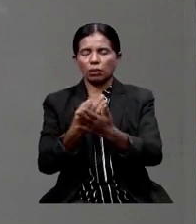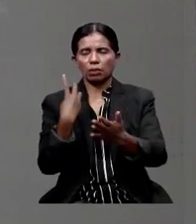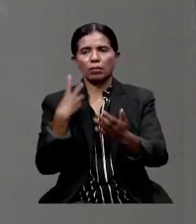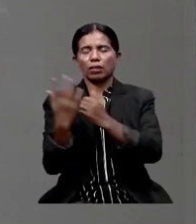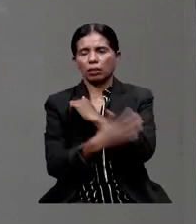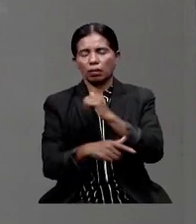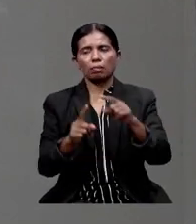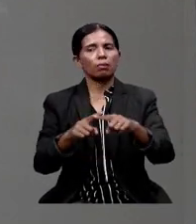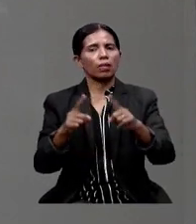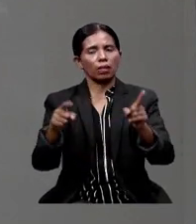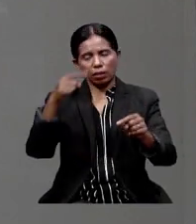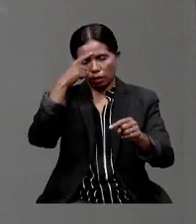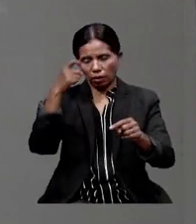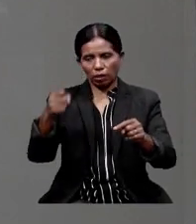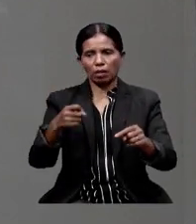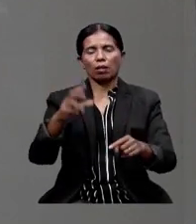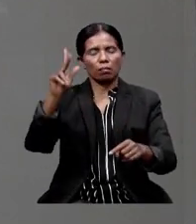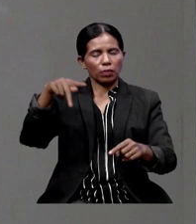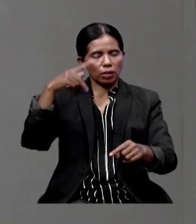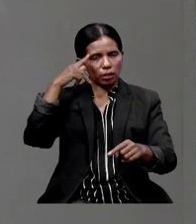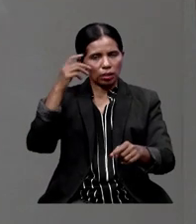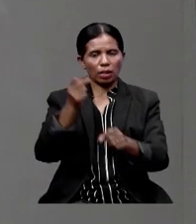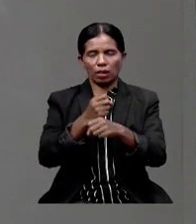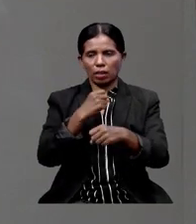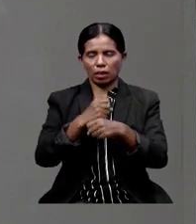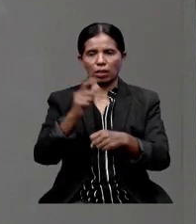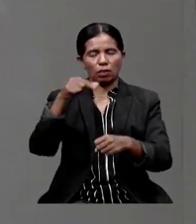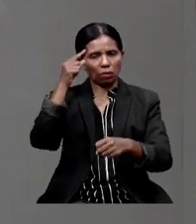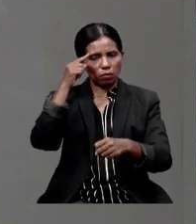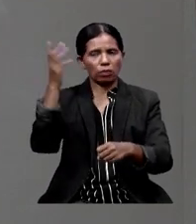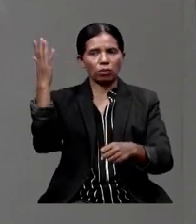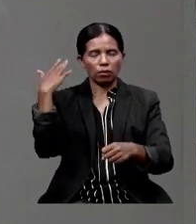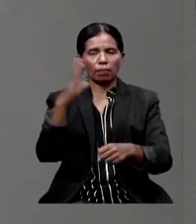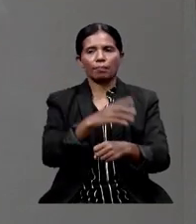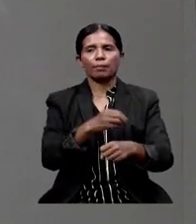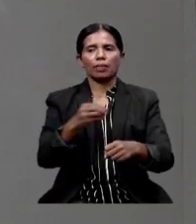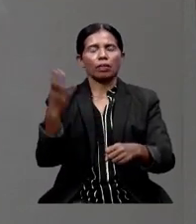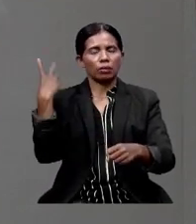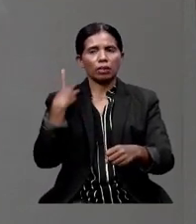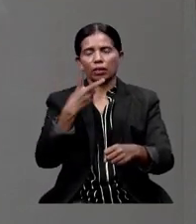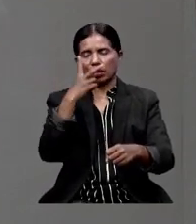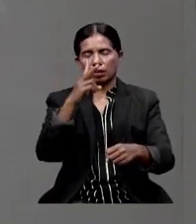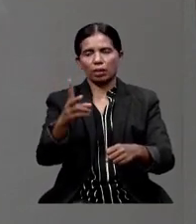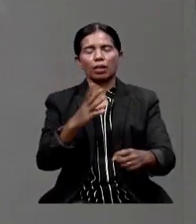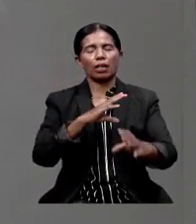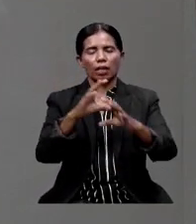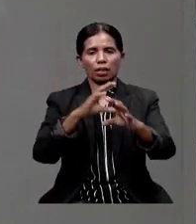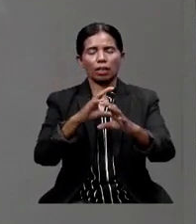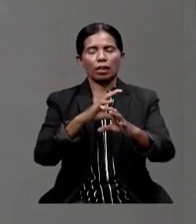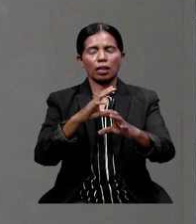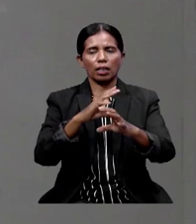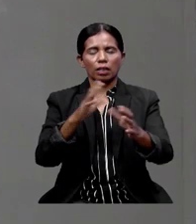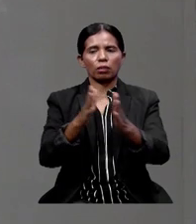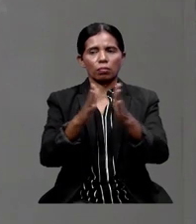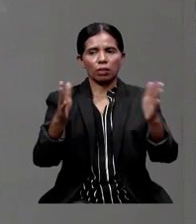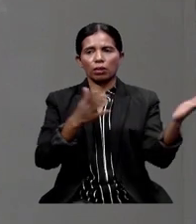nação, mai bem tamba politika de halo ya governo anterior, ne bem makulu kitare trek bobot lori